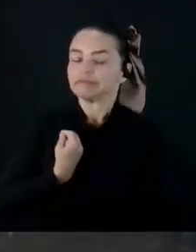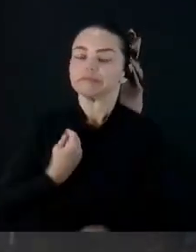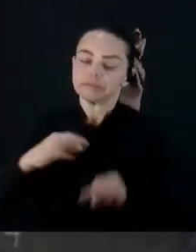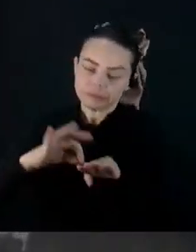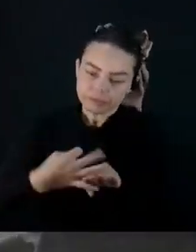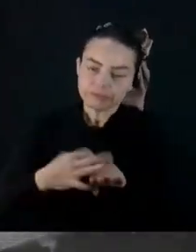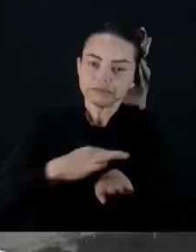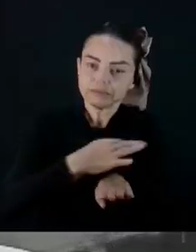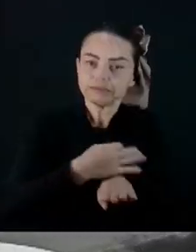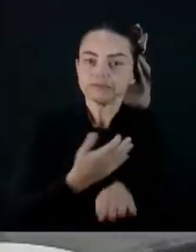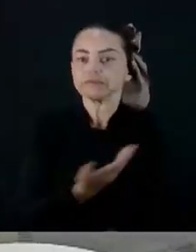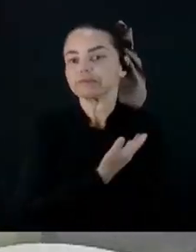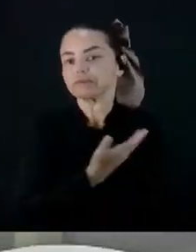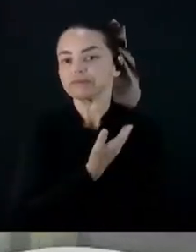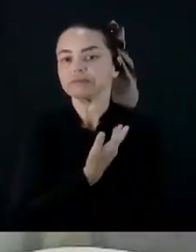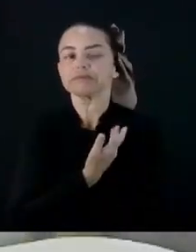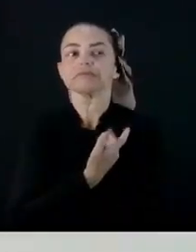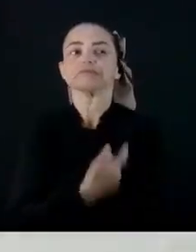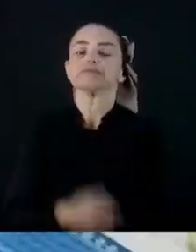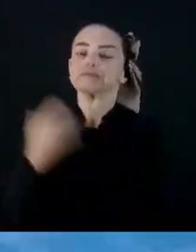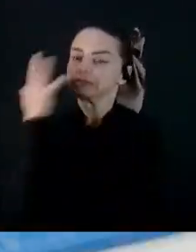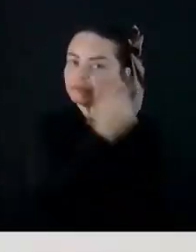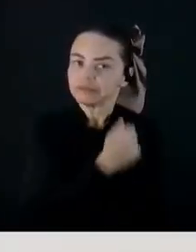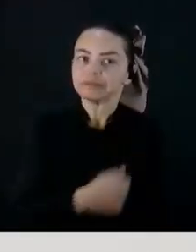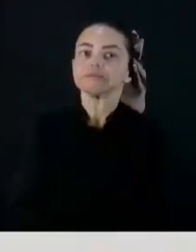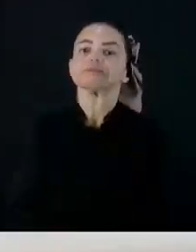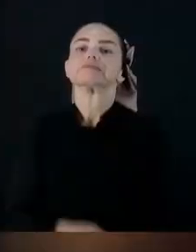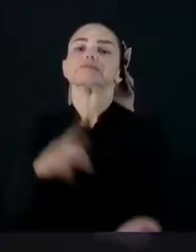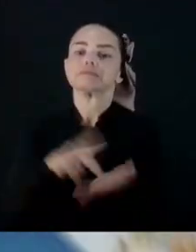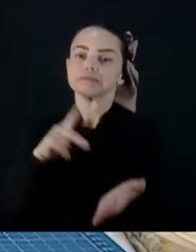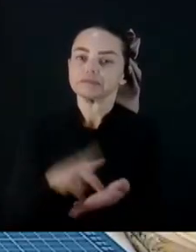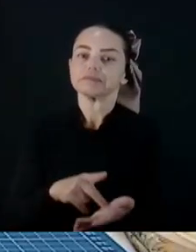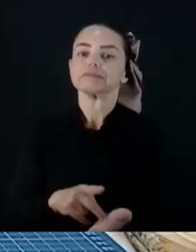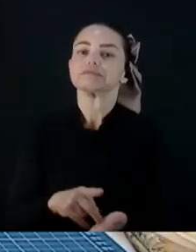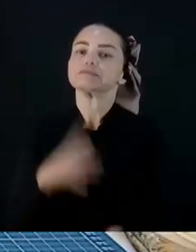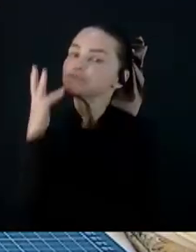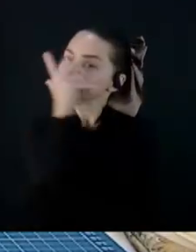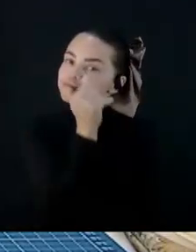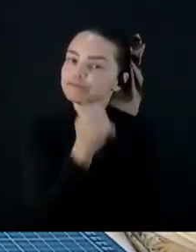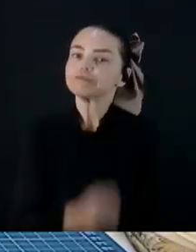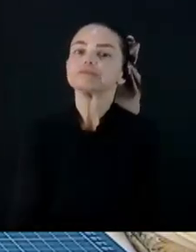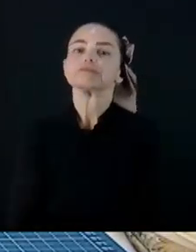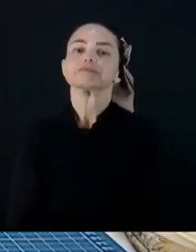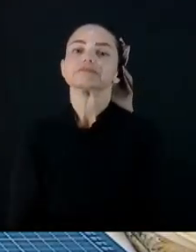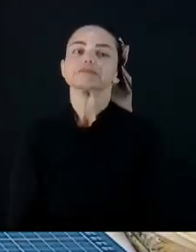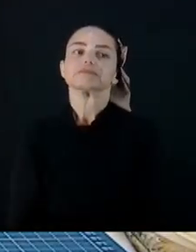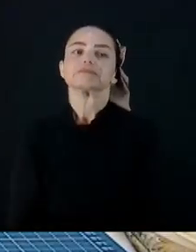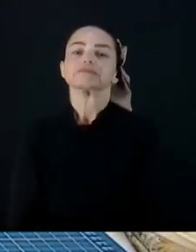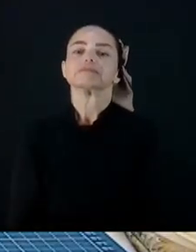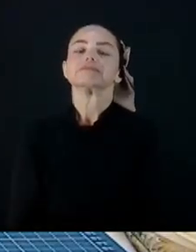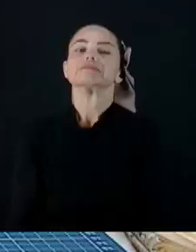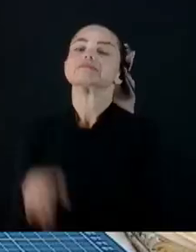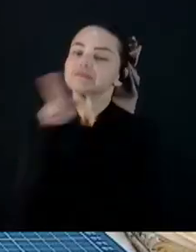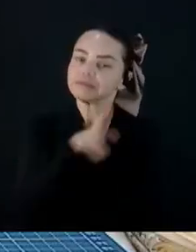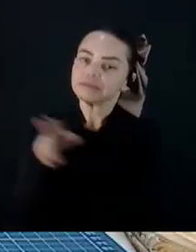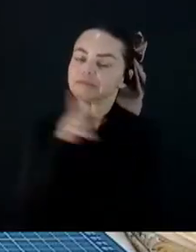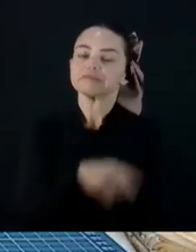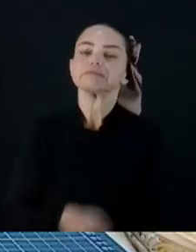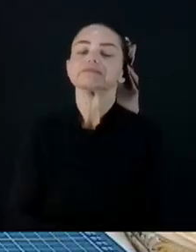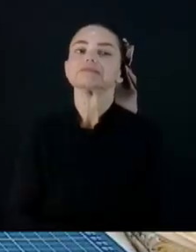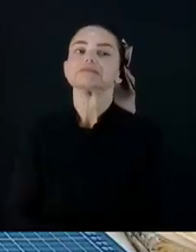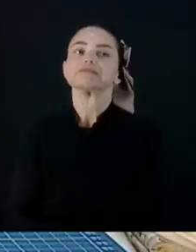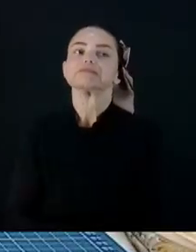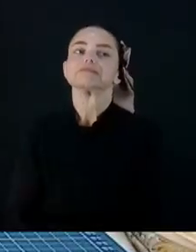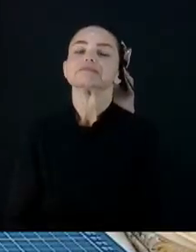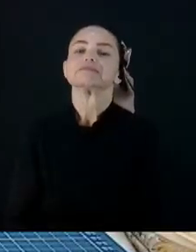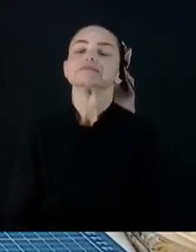E aí tá ficando lindo, gente. É verdade. Olha que gracinha, né? Então a gente vai usar aqui uma régua para poder marcar no tecido, é isso?